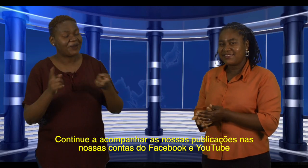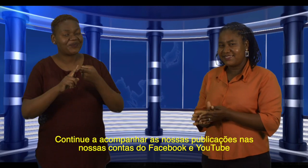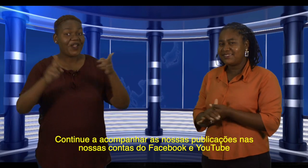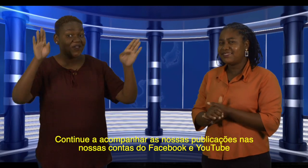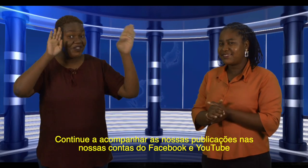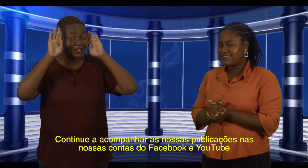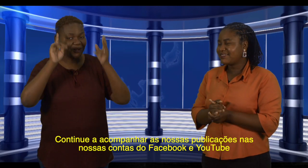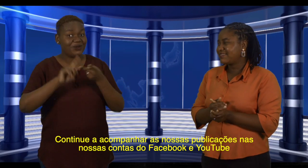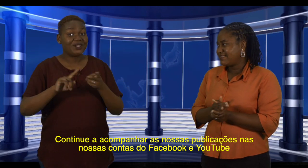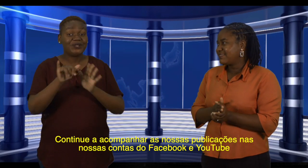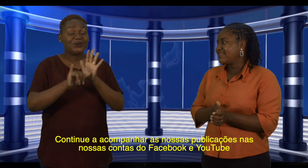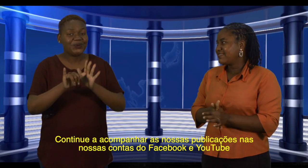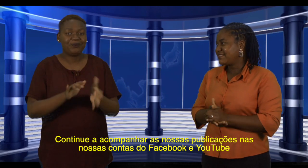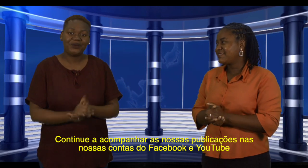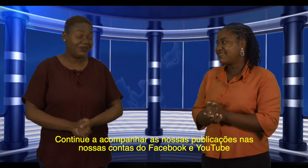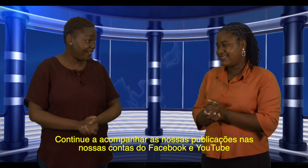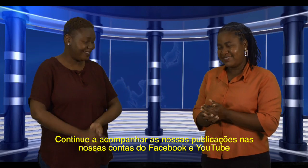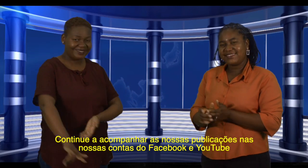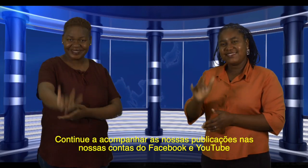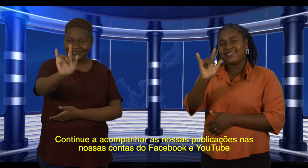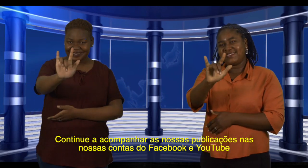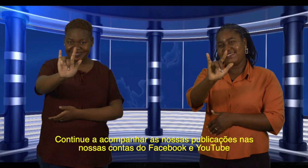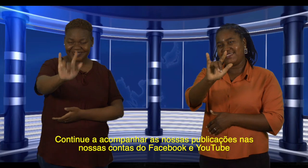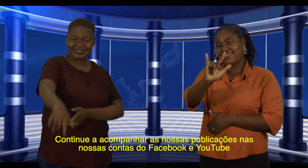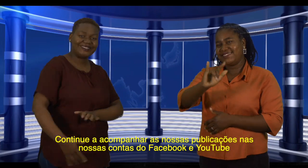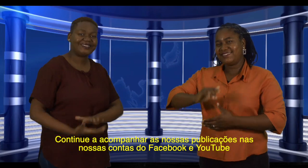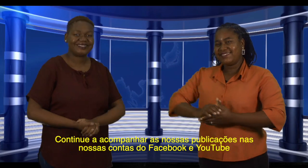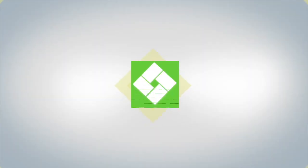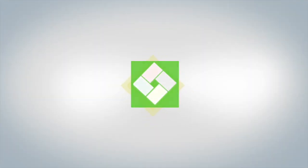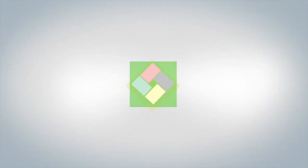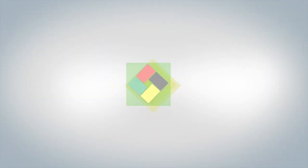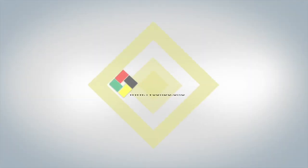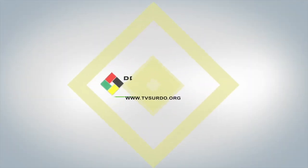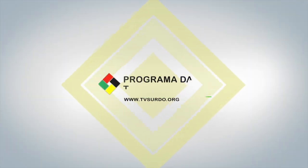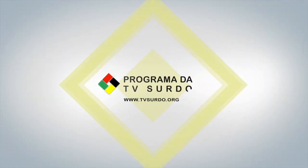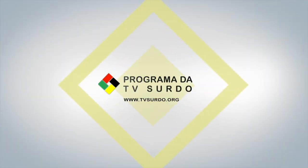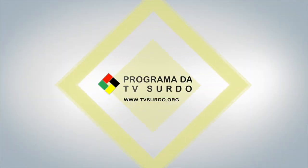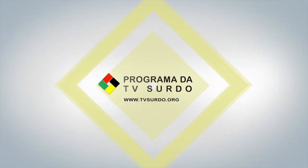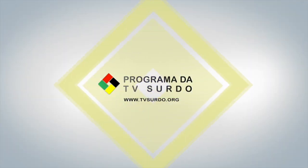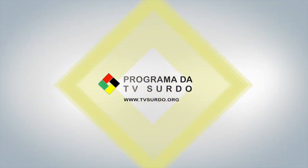nossas publicações nas nossas contas do Facebook e Youtube Música Música Música Música Obrigado.